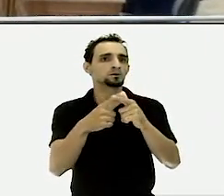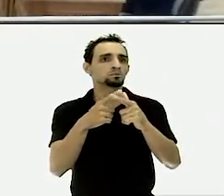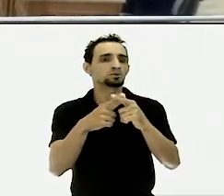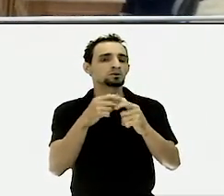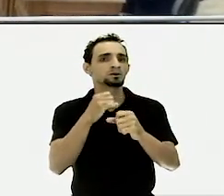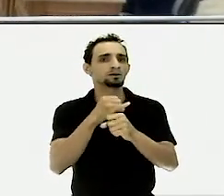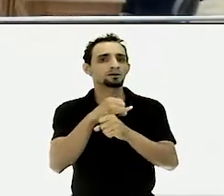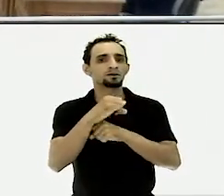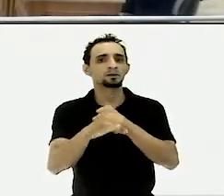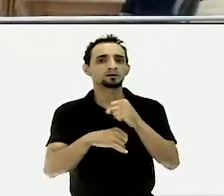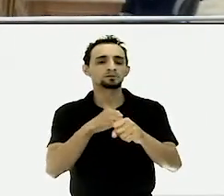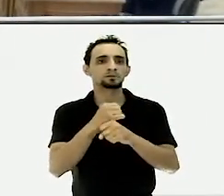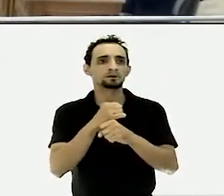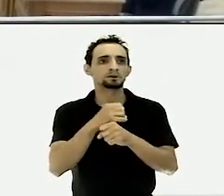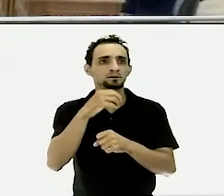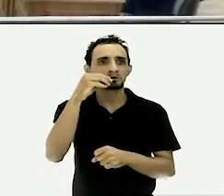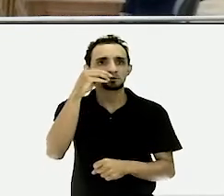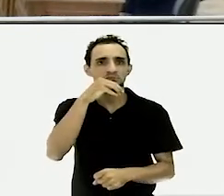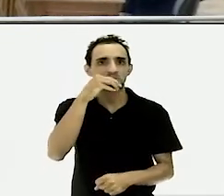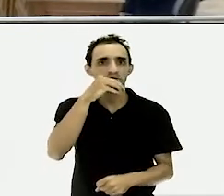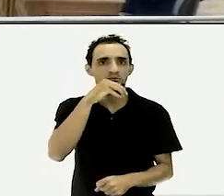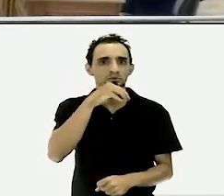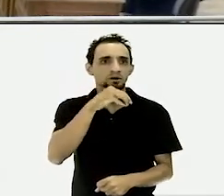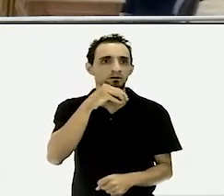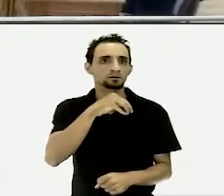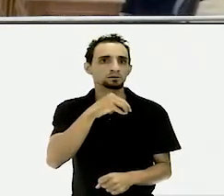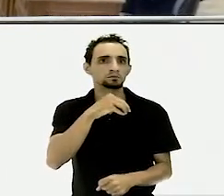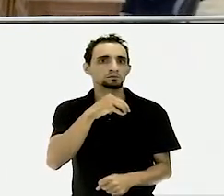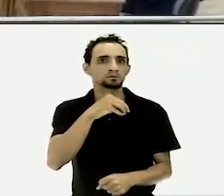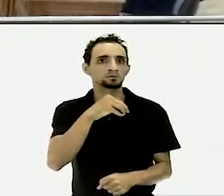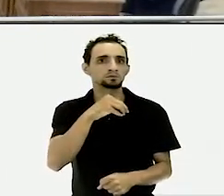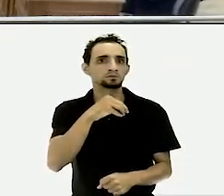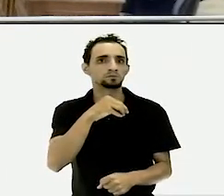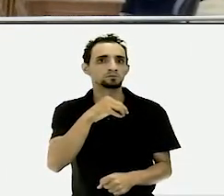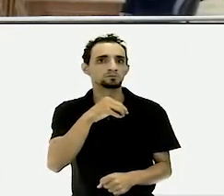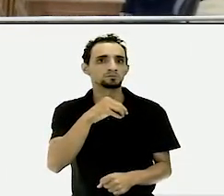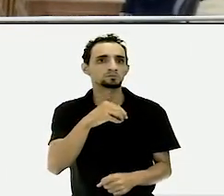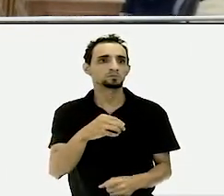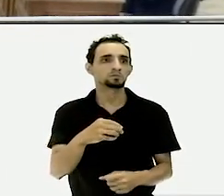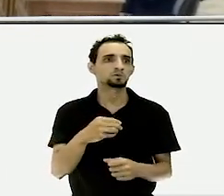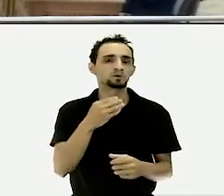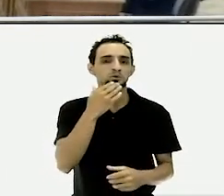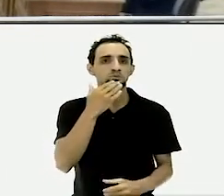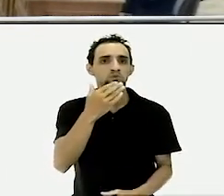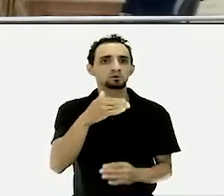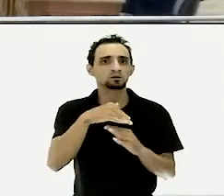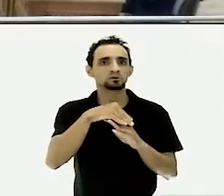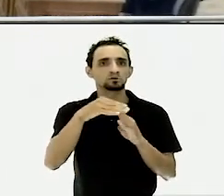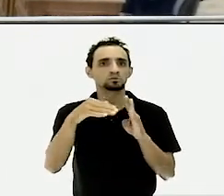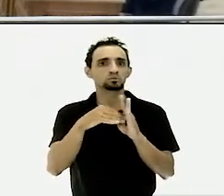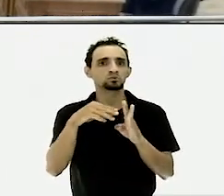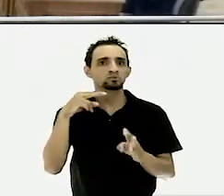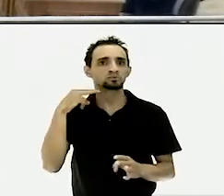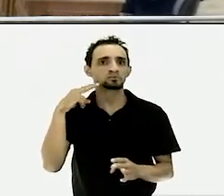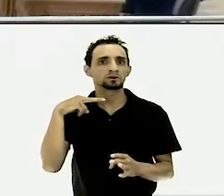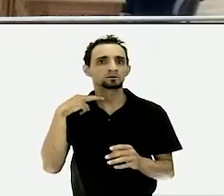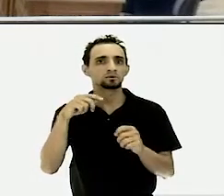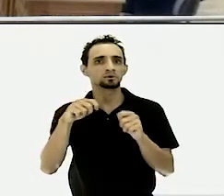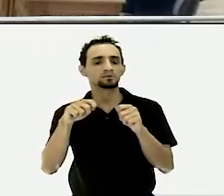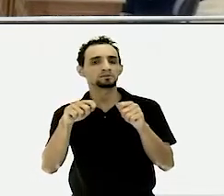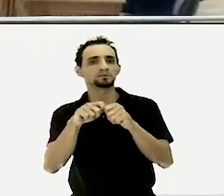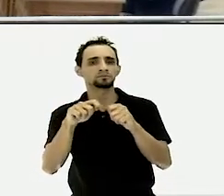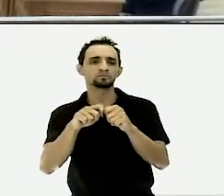eu, Fernando e mais alguns vereadores, né? Mais 6 vereadores. E lá nós nem ouvimos falar desse assunto, né? Juntos com o Fernando, nem vimos falar desse assunto.